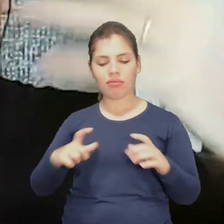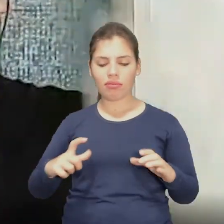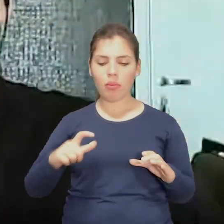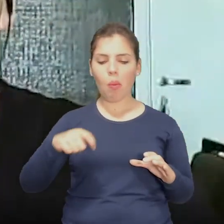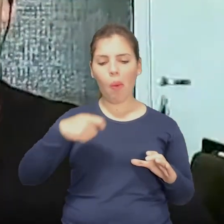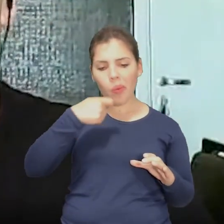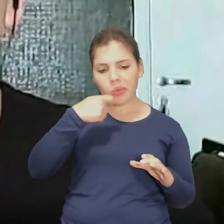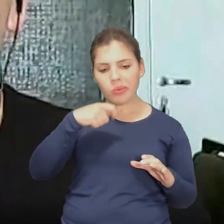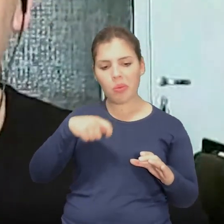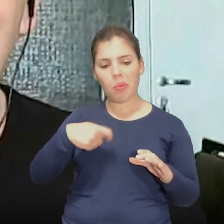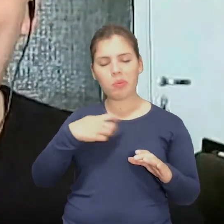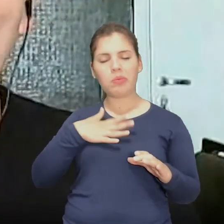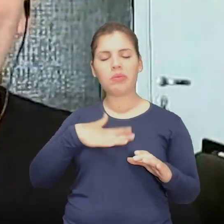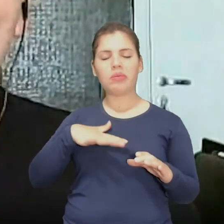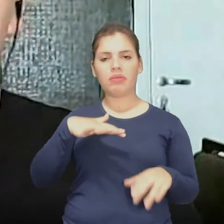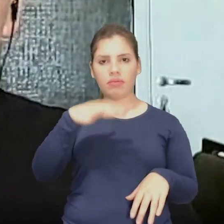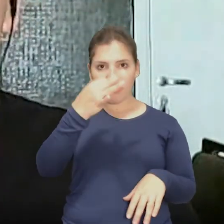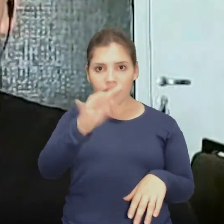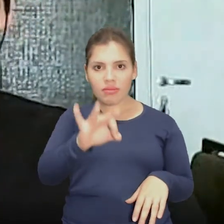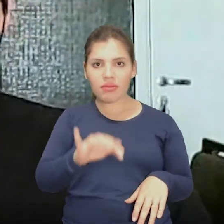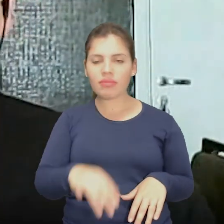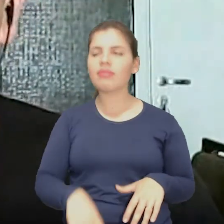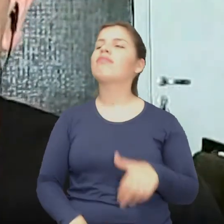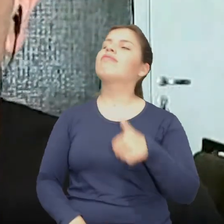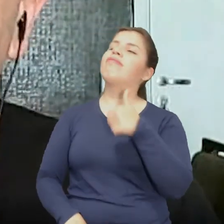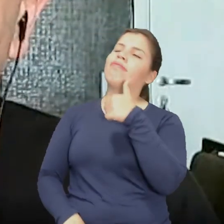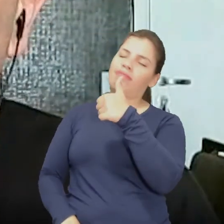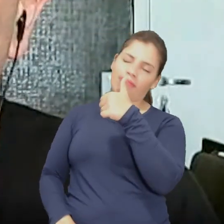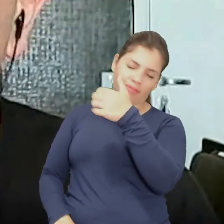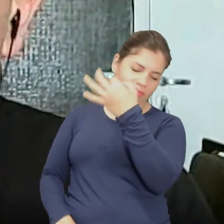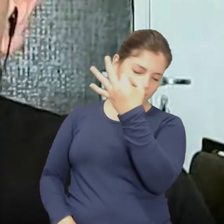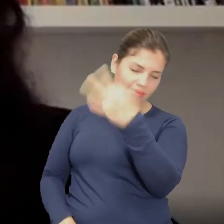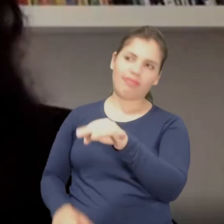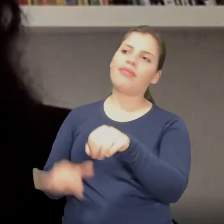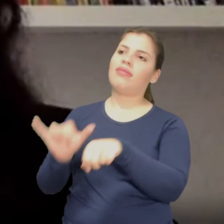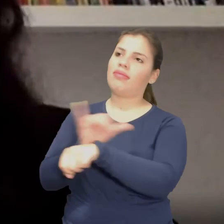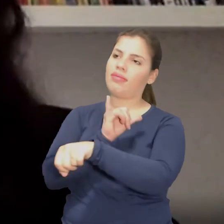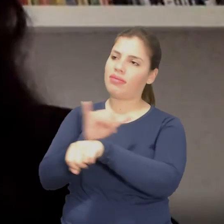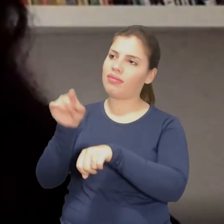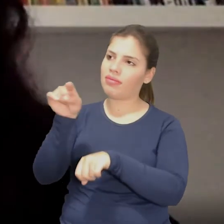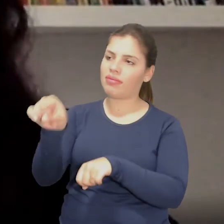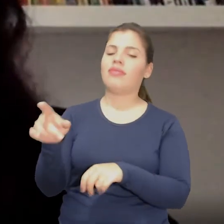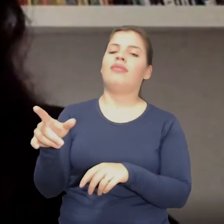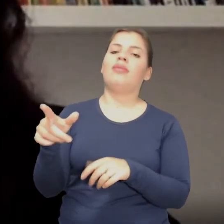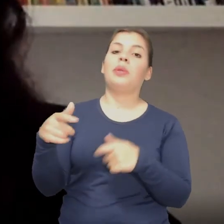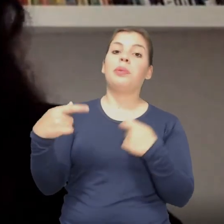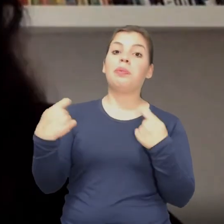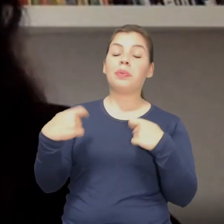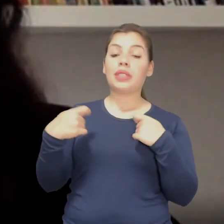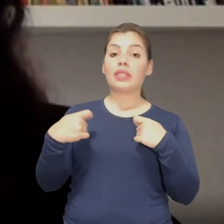Estar presente na hora que está se alimentando, seria isso? Sim, é bem por aí.